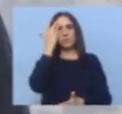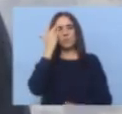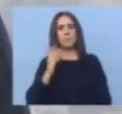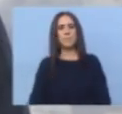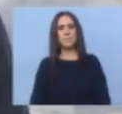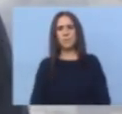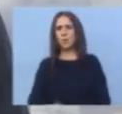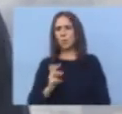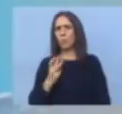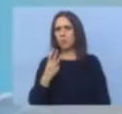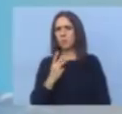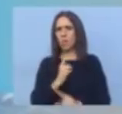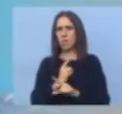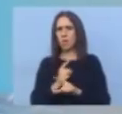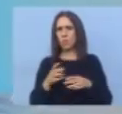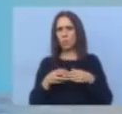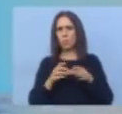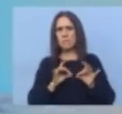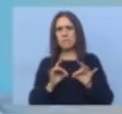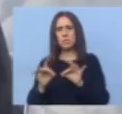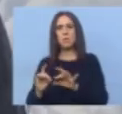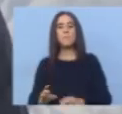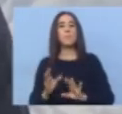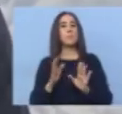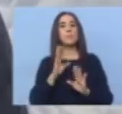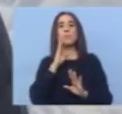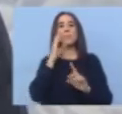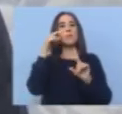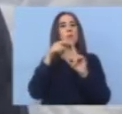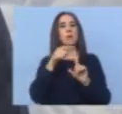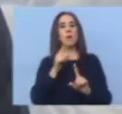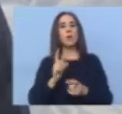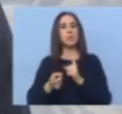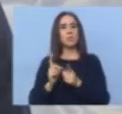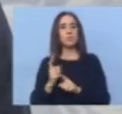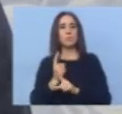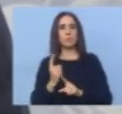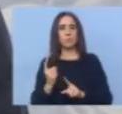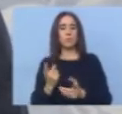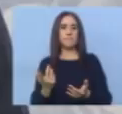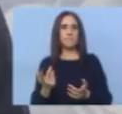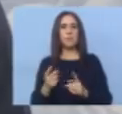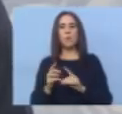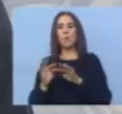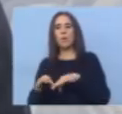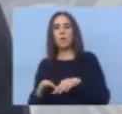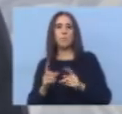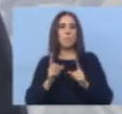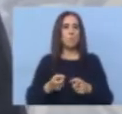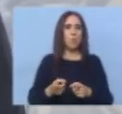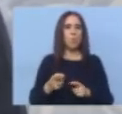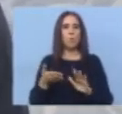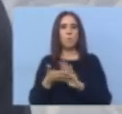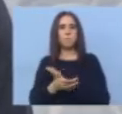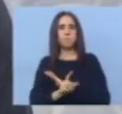repetindo, nos 3 anos o grupo Sim, vai se mantendo? Grupo, mais ou menos, depende muito de missão para missão, porque como uns acabam, outros começam, e depois há outros que não